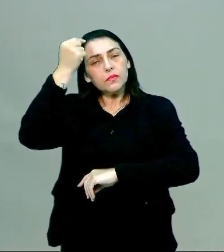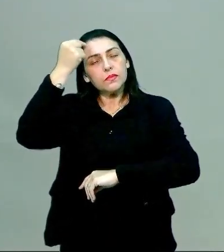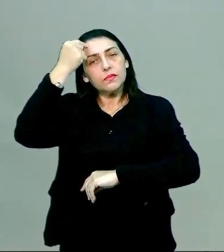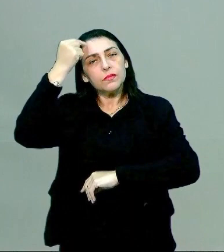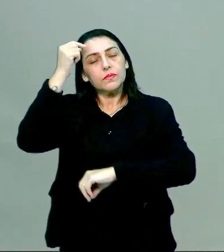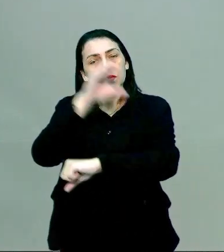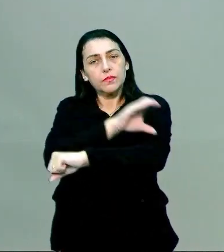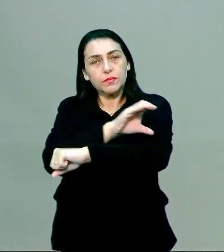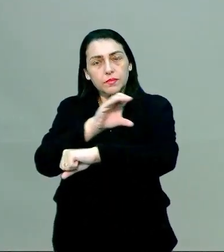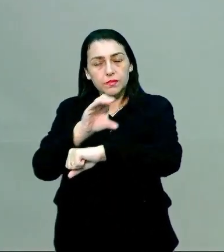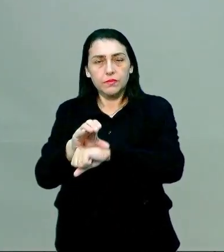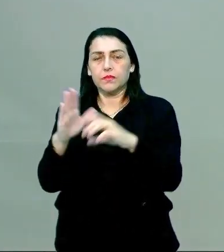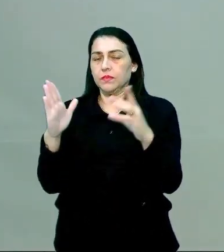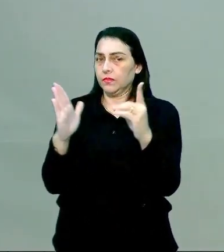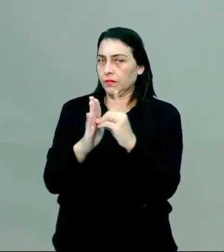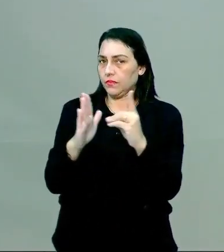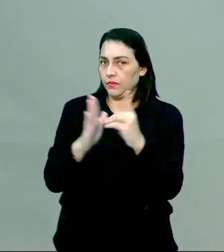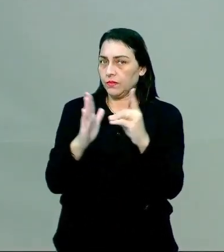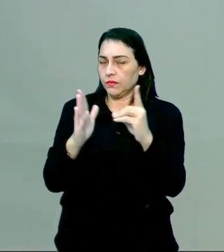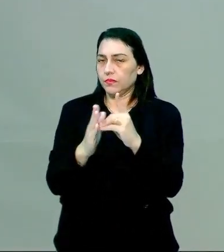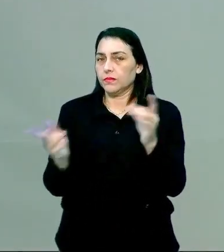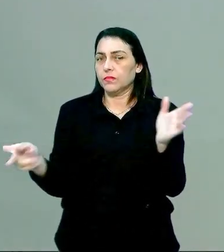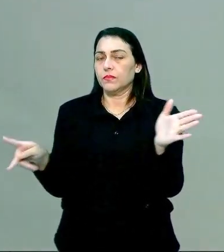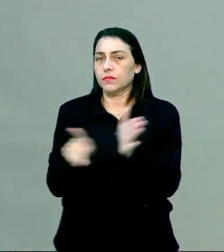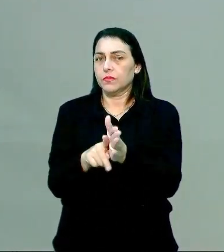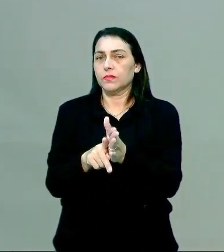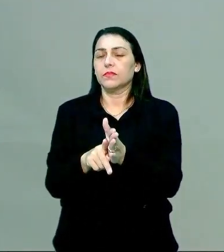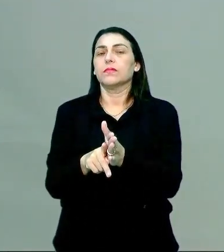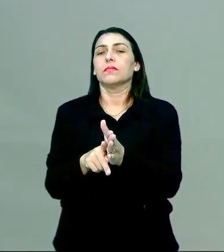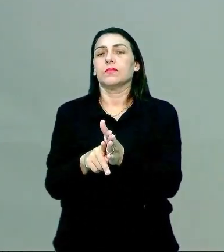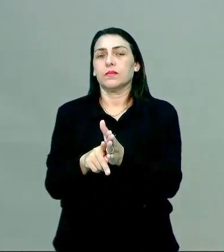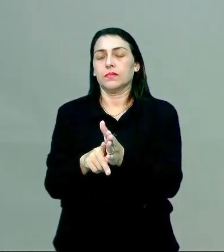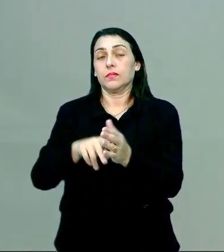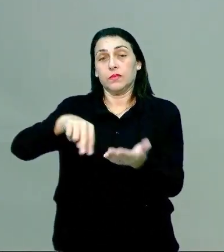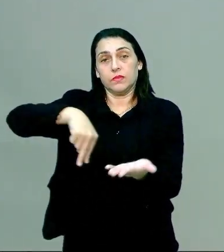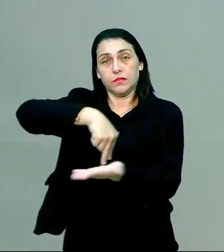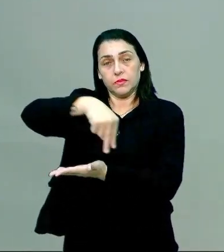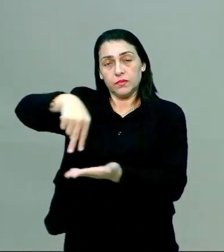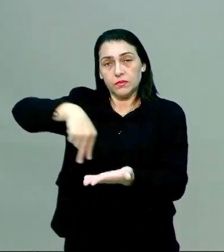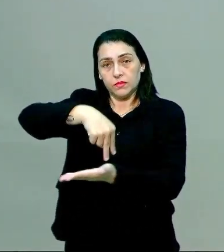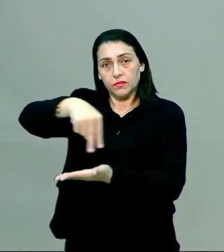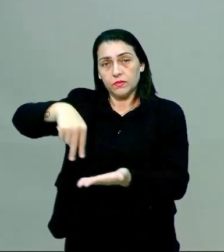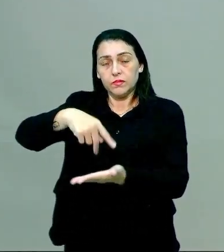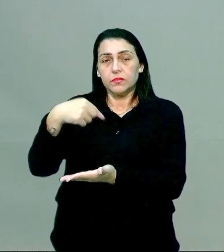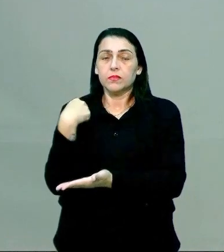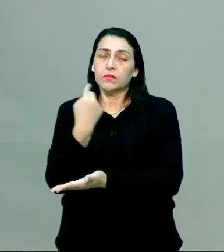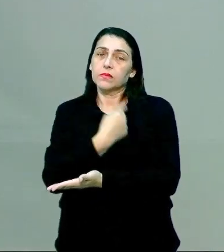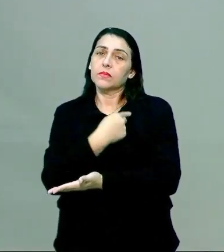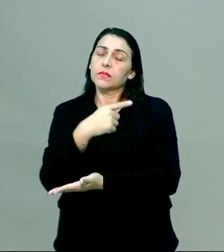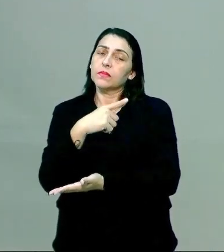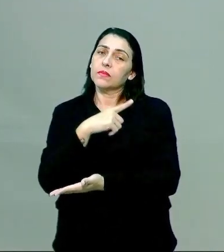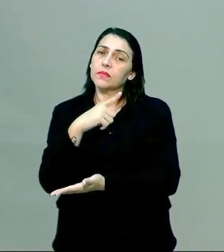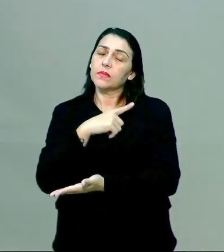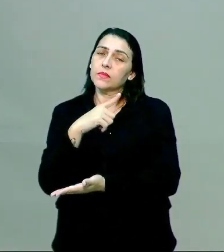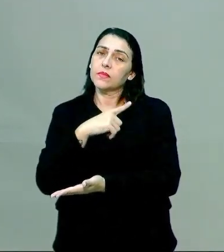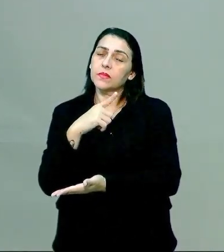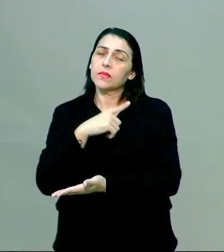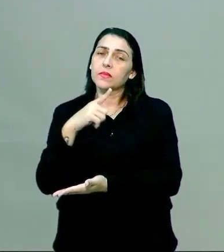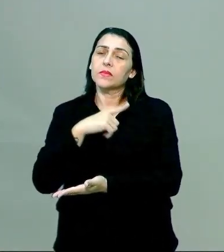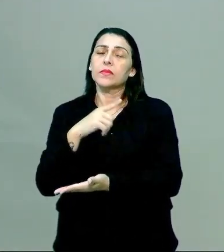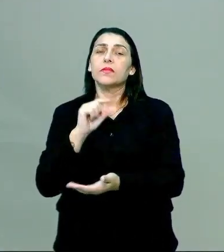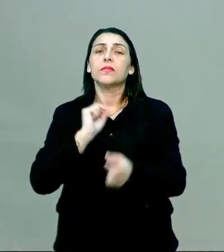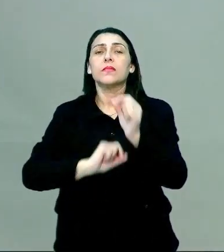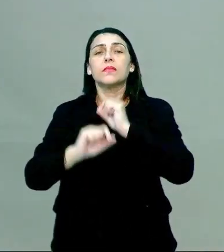em cultura indígena voltado para o segmento da dança, a gente vai ter esse